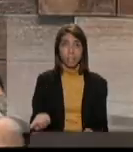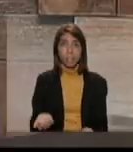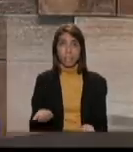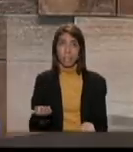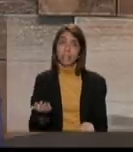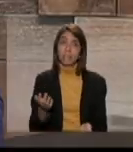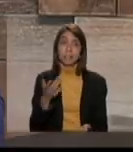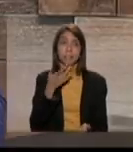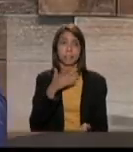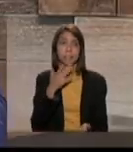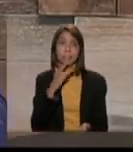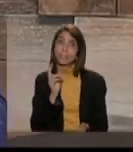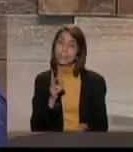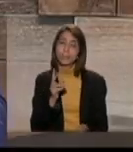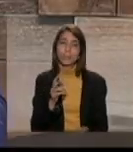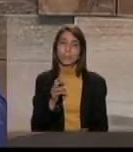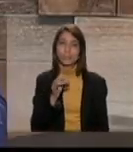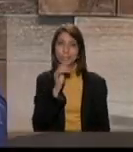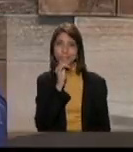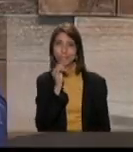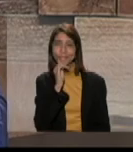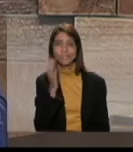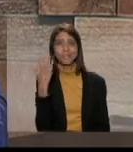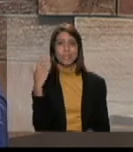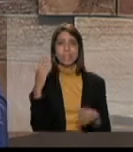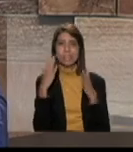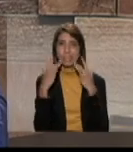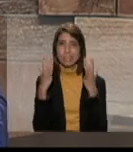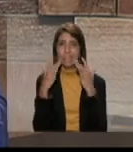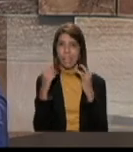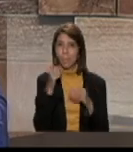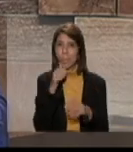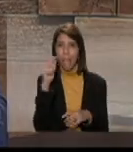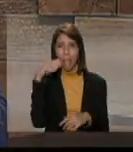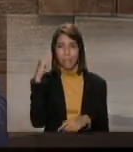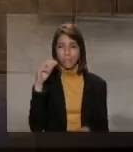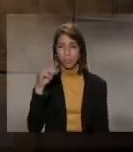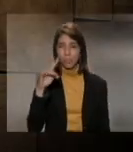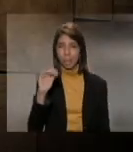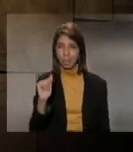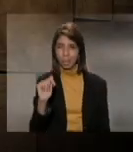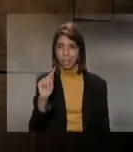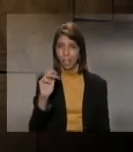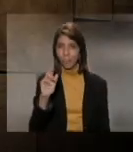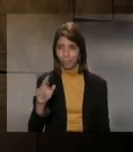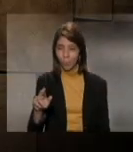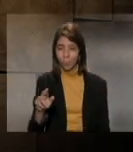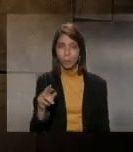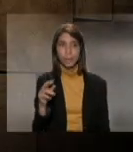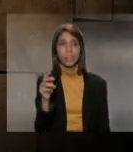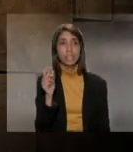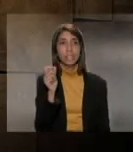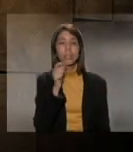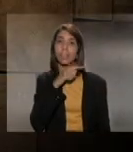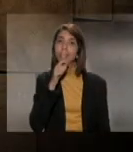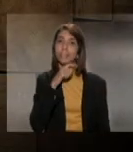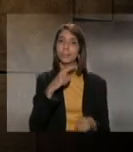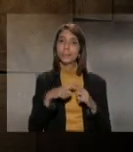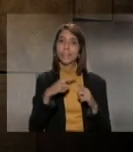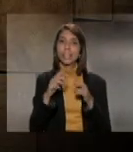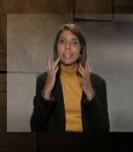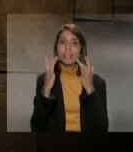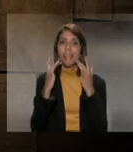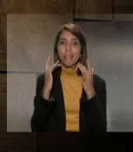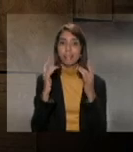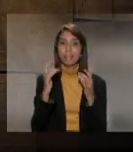acho que esses temores são sempre os mesmos e sabe que uma vez eu fiz uma cena com a maria flor e foi muito engraçado que a